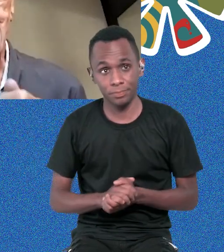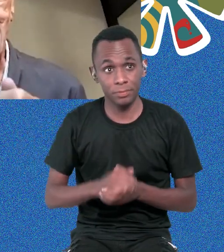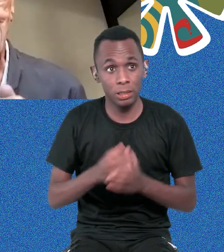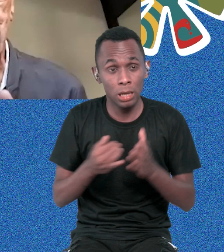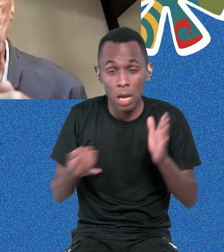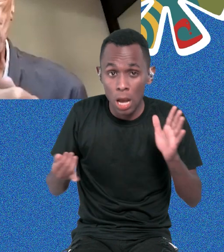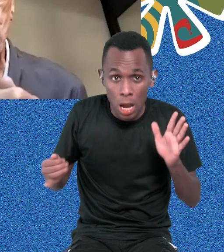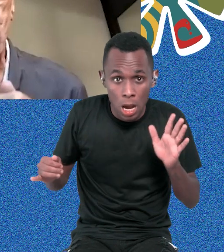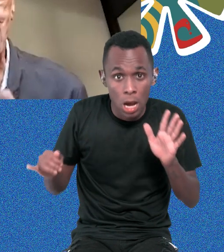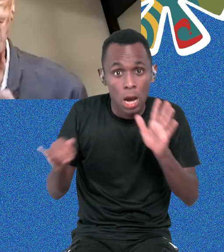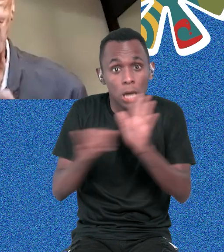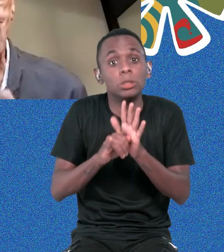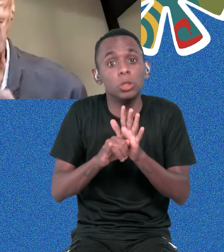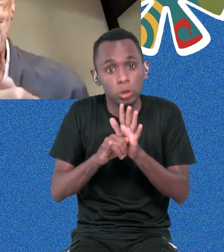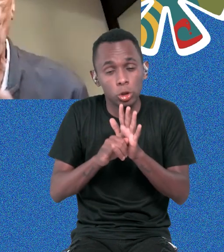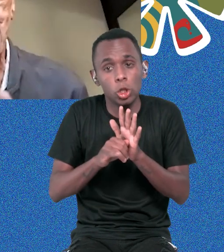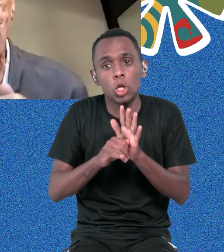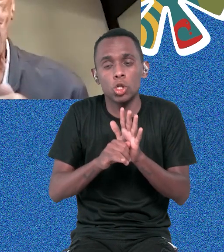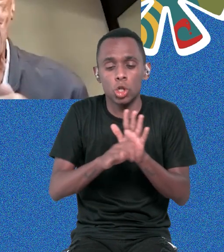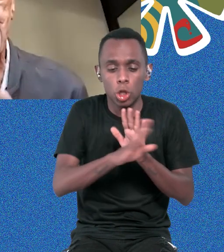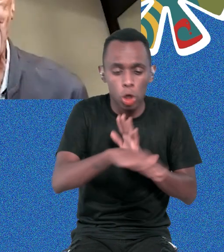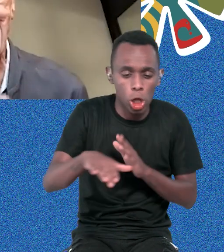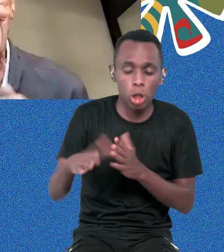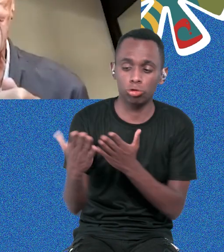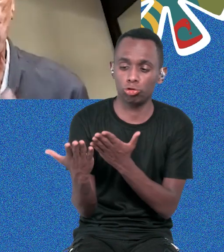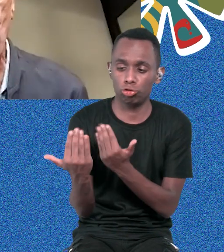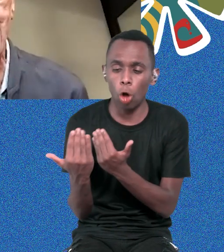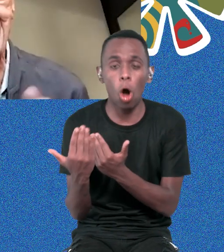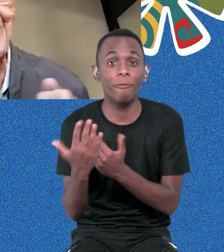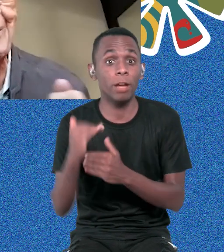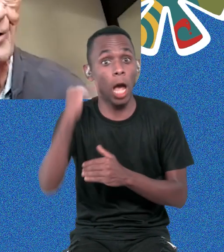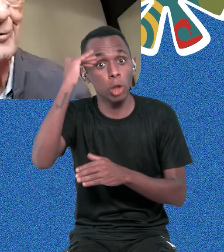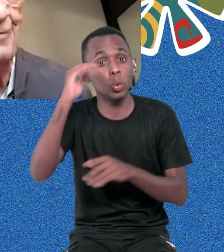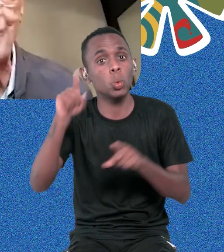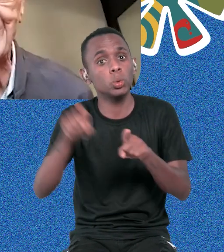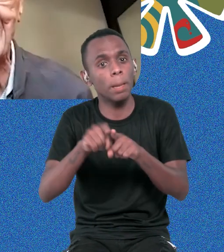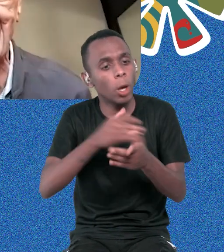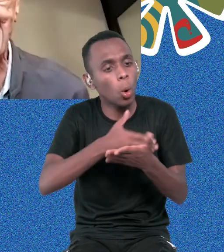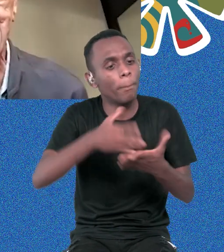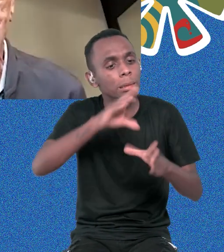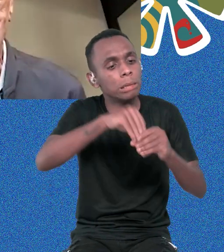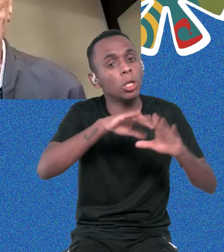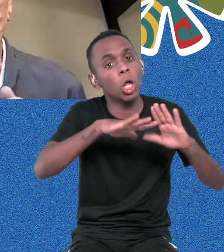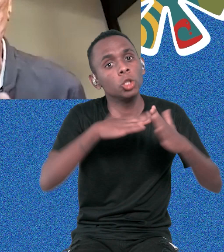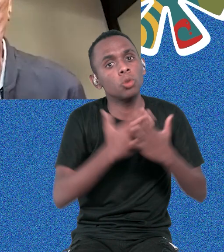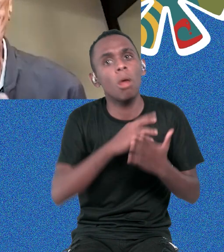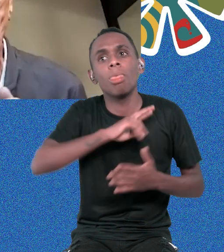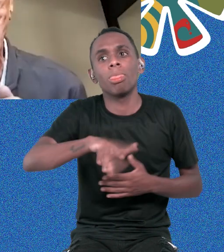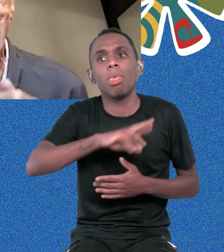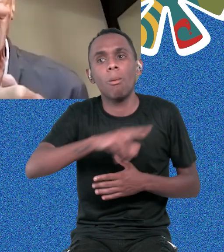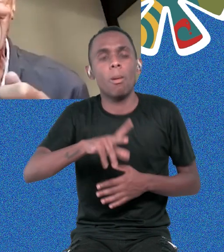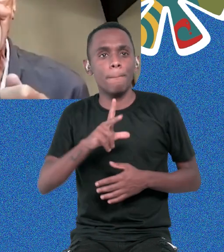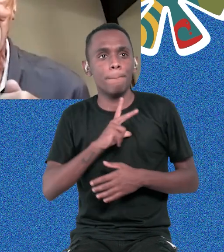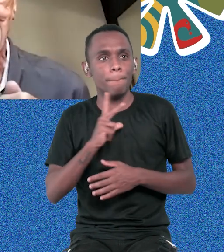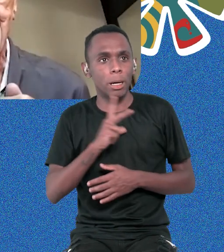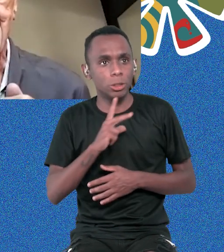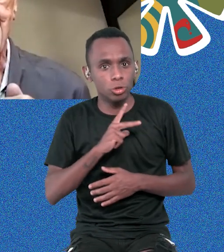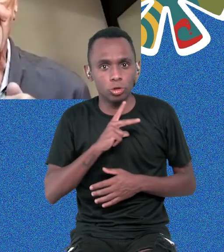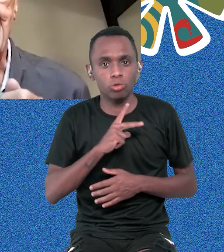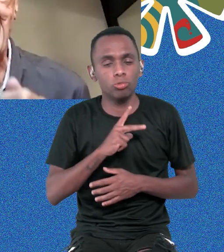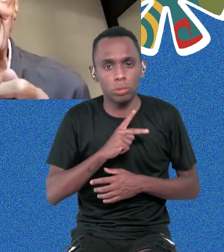As identidades, inclusive das crianças, jovens, adultos que chegam às escolas da educação infantil, da EJA, não são